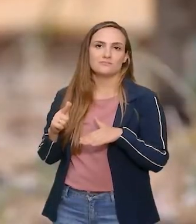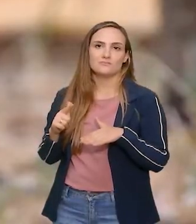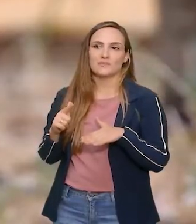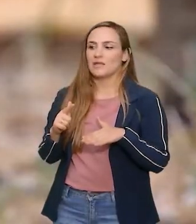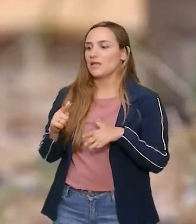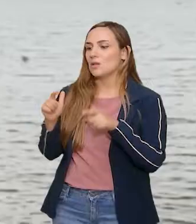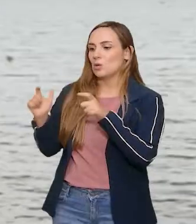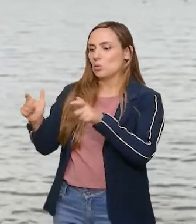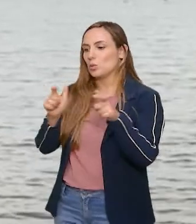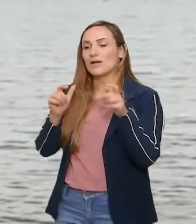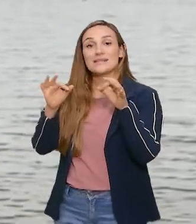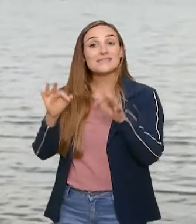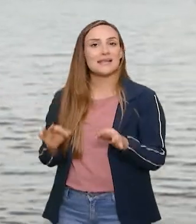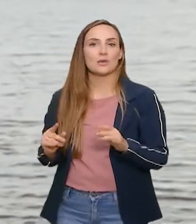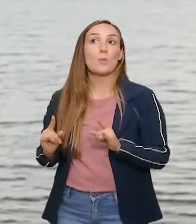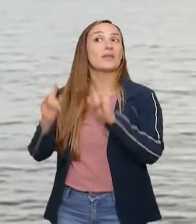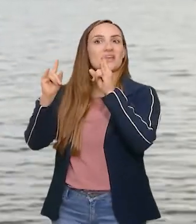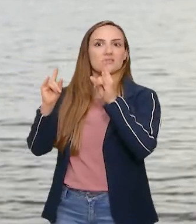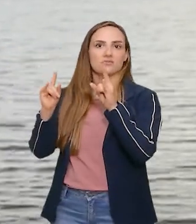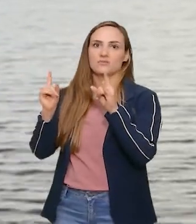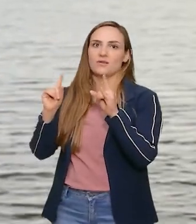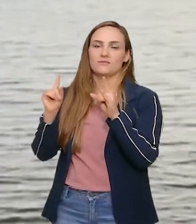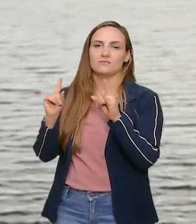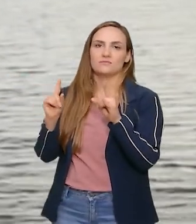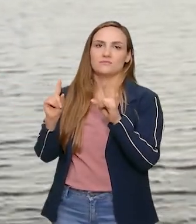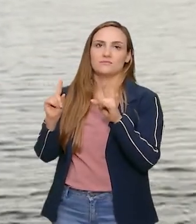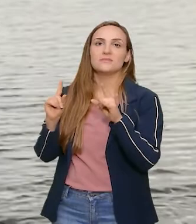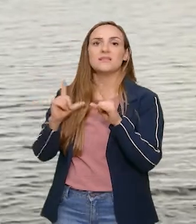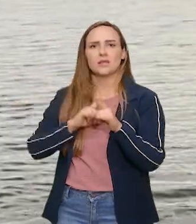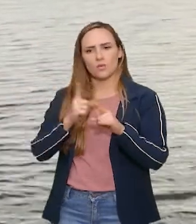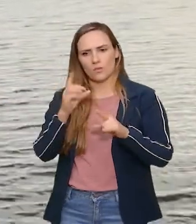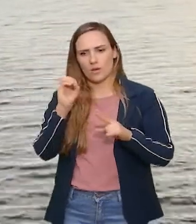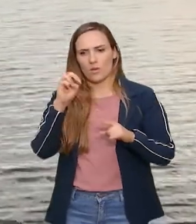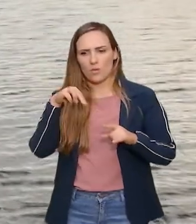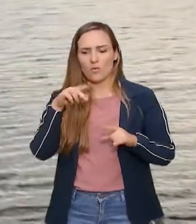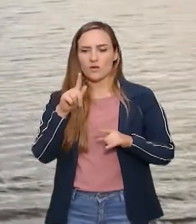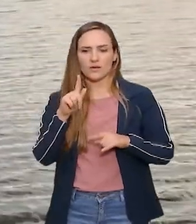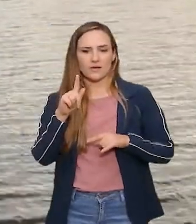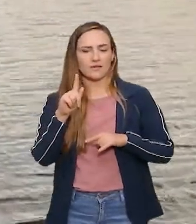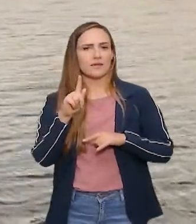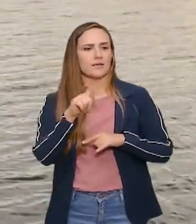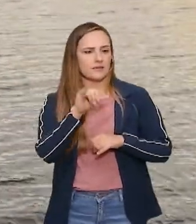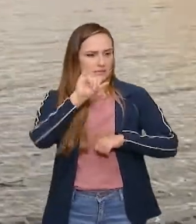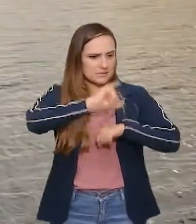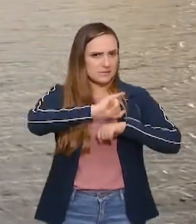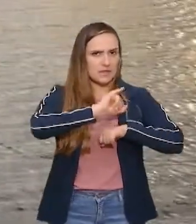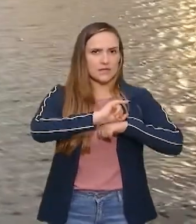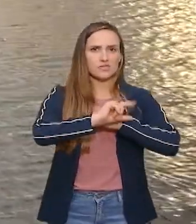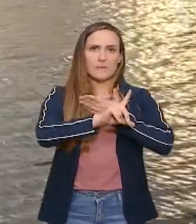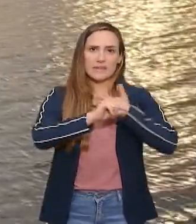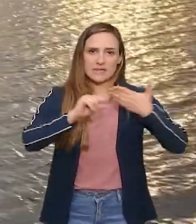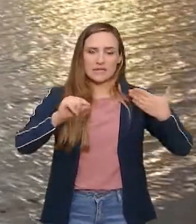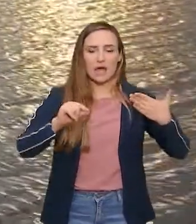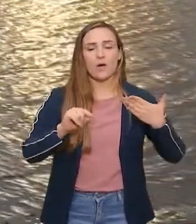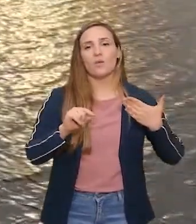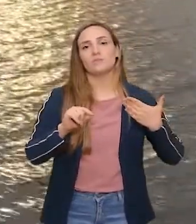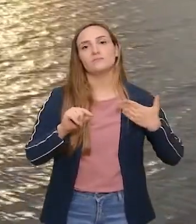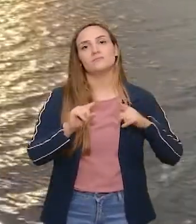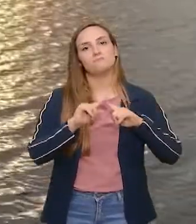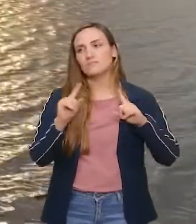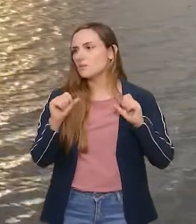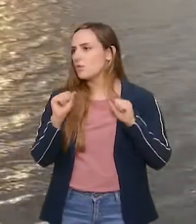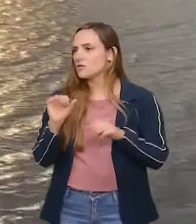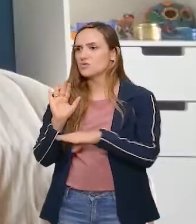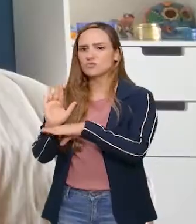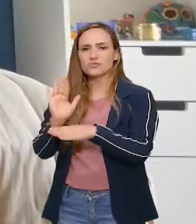demarcação geográfica. A ONG Ampara Animal tem sede no Pantanal, mas uma vasta atuação em defesa da natureza, onde quer